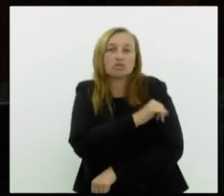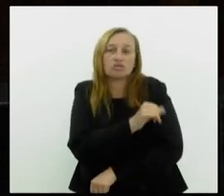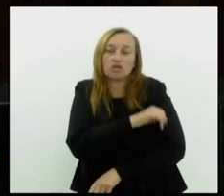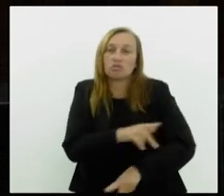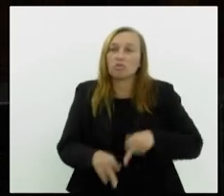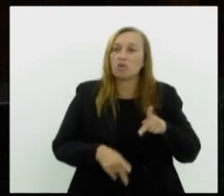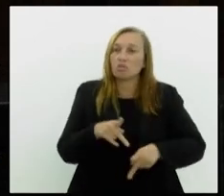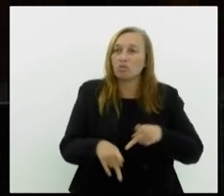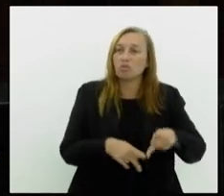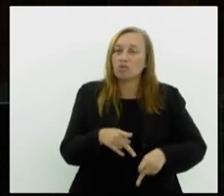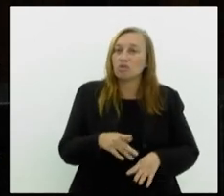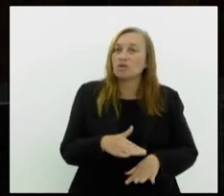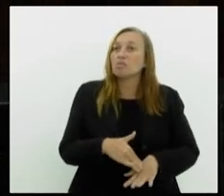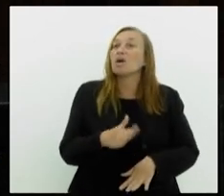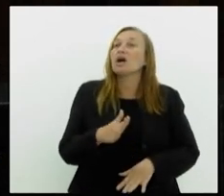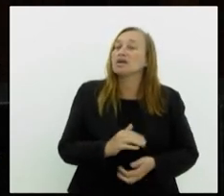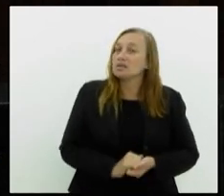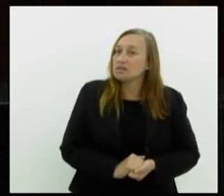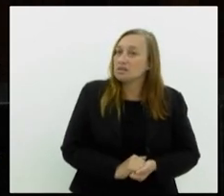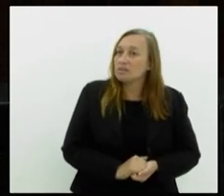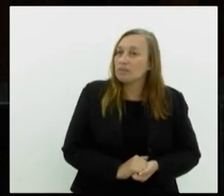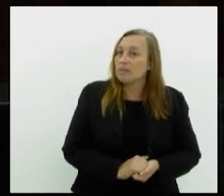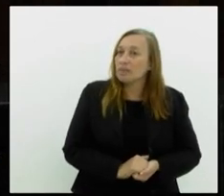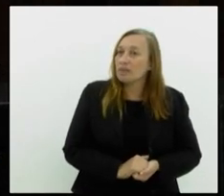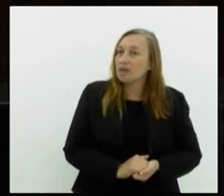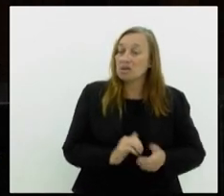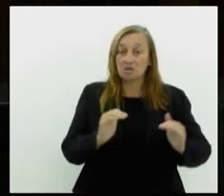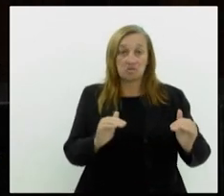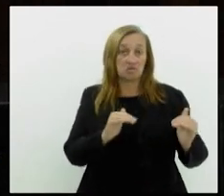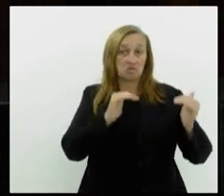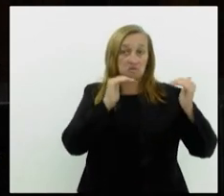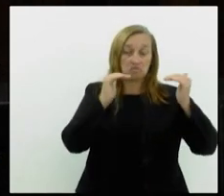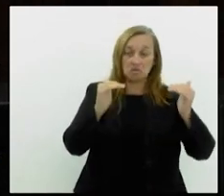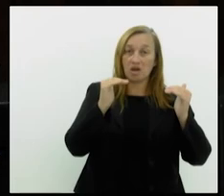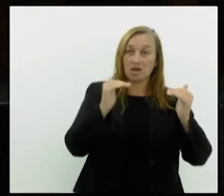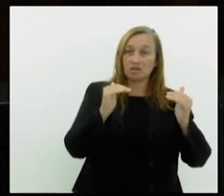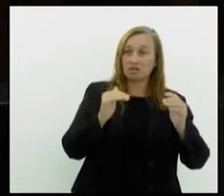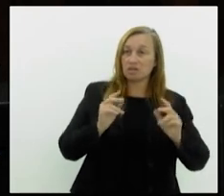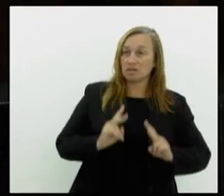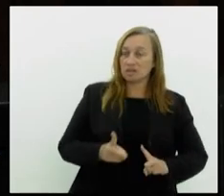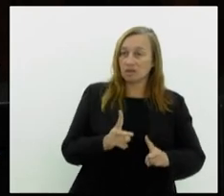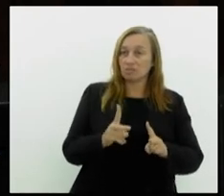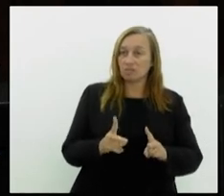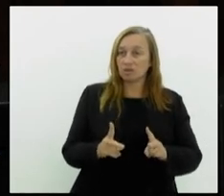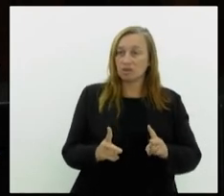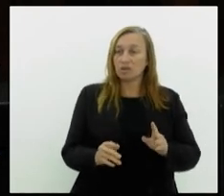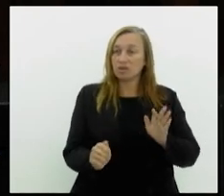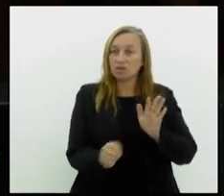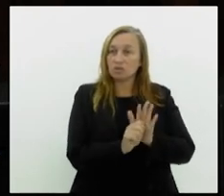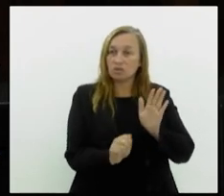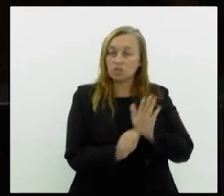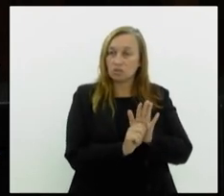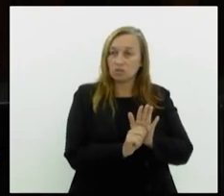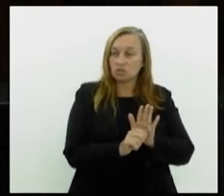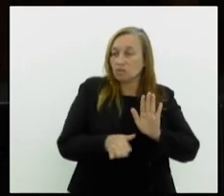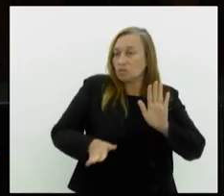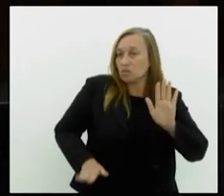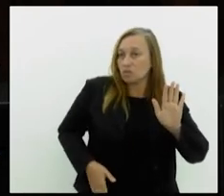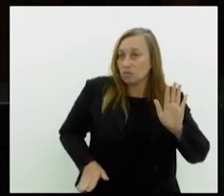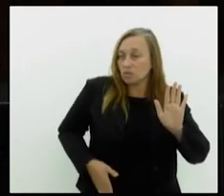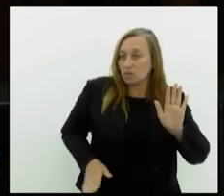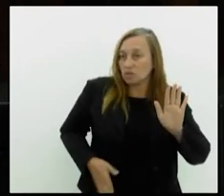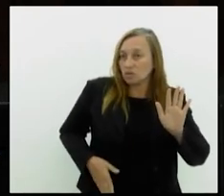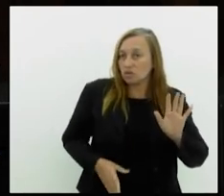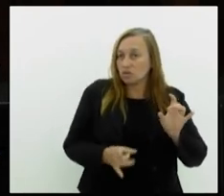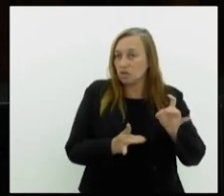Janeiro, e mais, ele é exaltado o tempo inteiro pelos traficantes de droga. Os